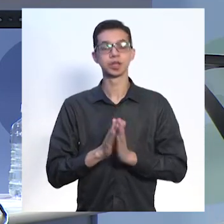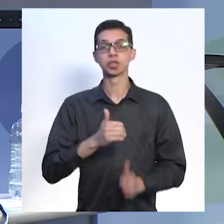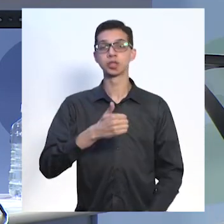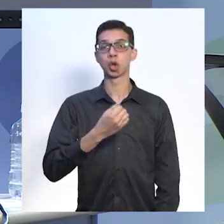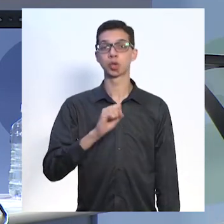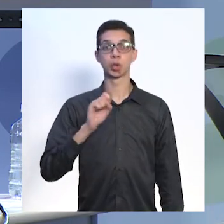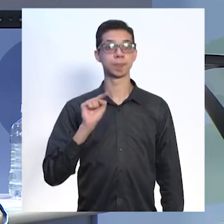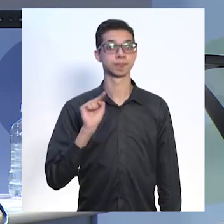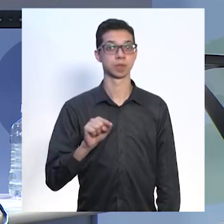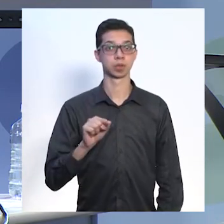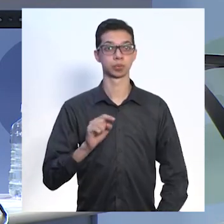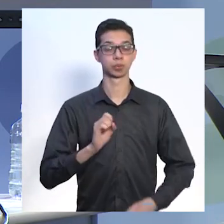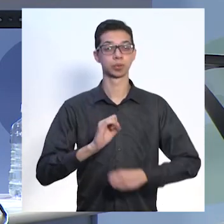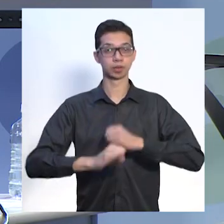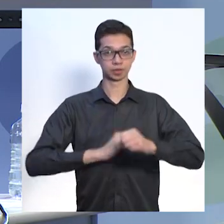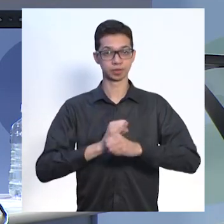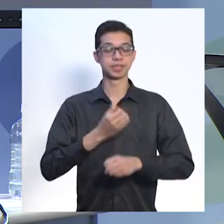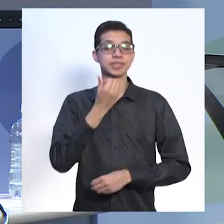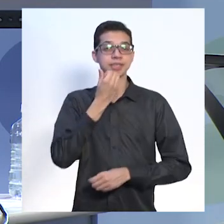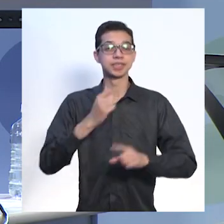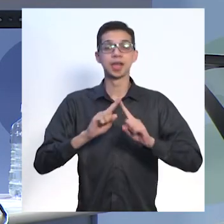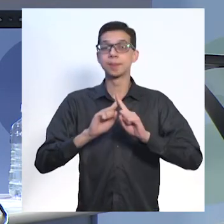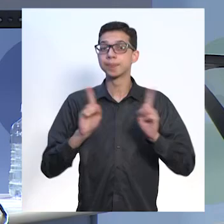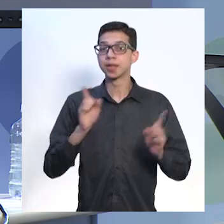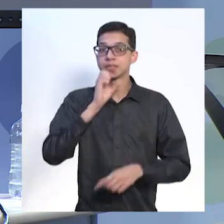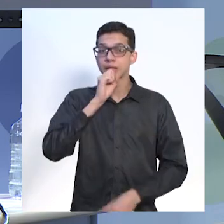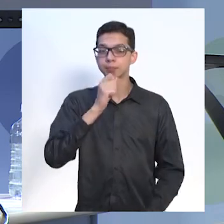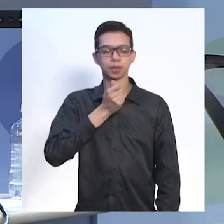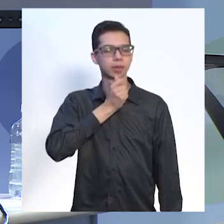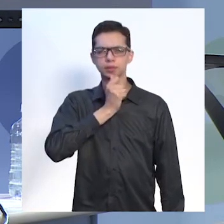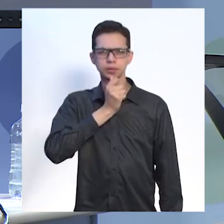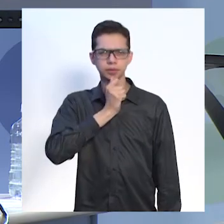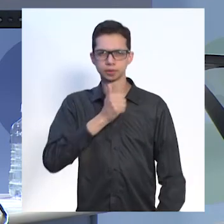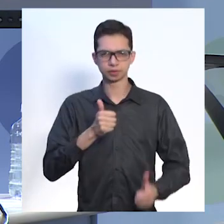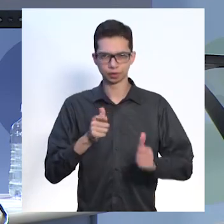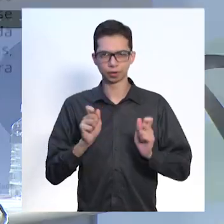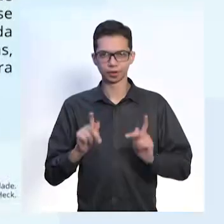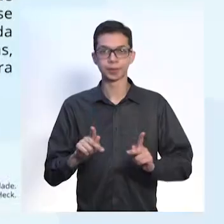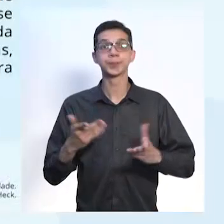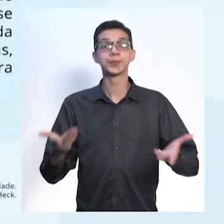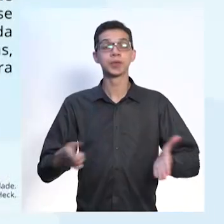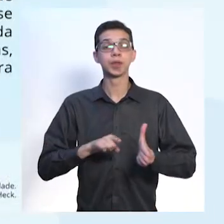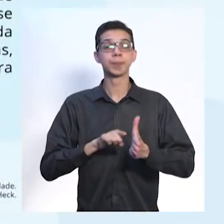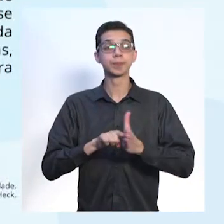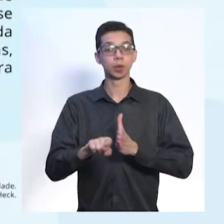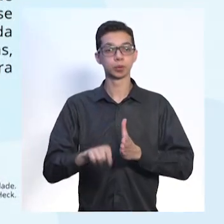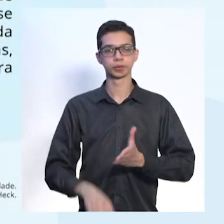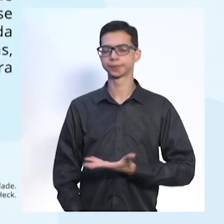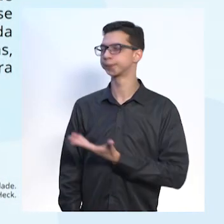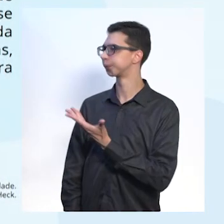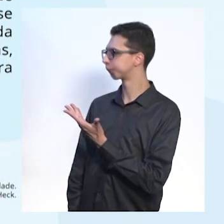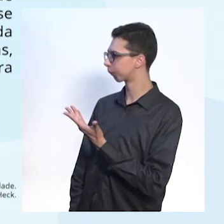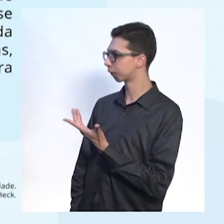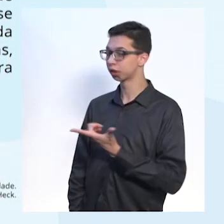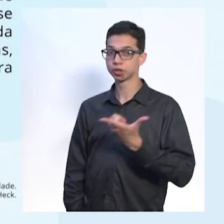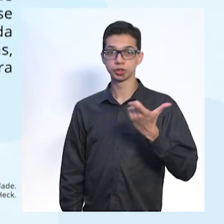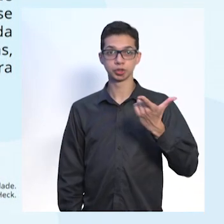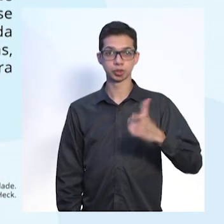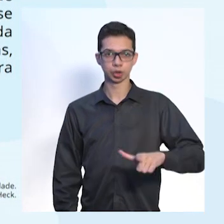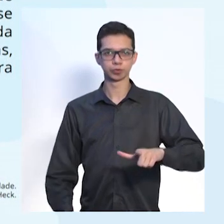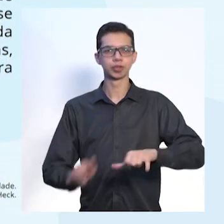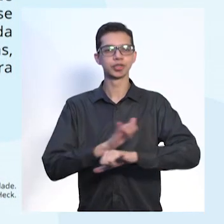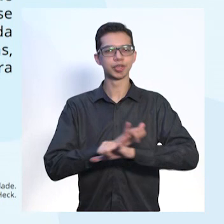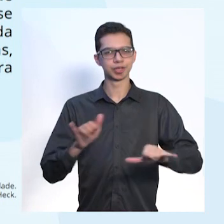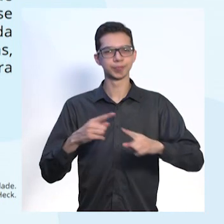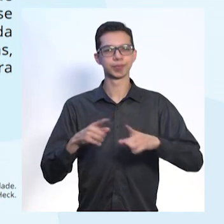online, sextou, mas ainda não é sábado, certo? Então, tem aí uma perguntinha. Novamente, eu coloquei a notícia, porque